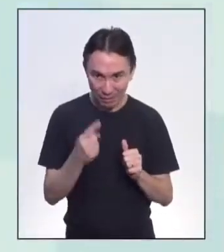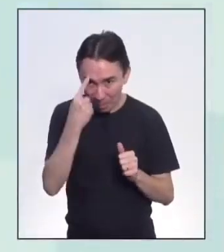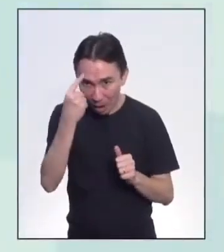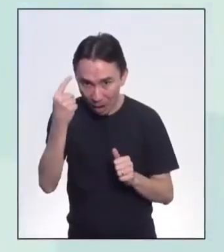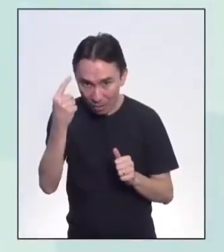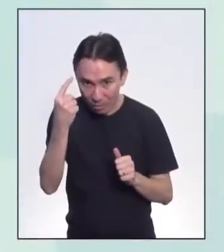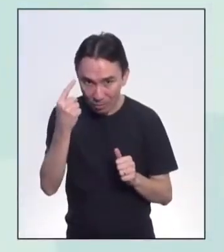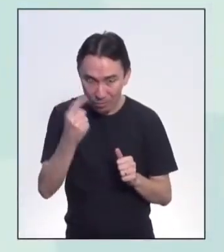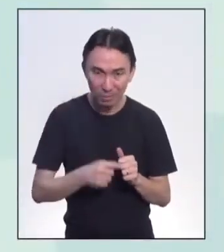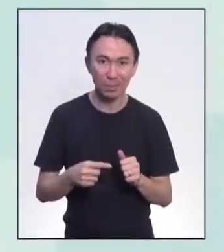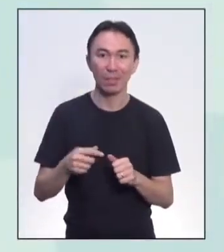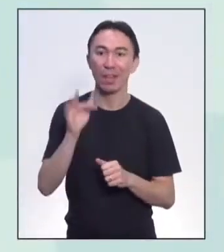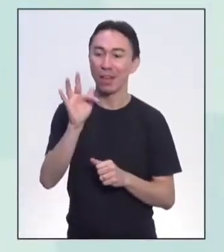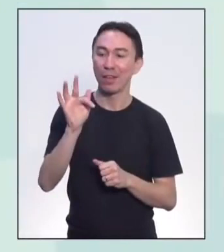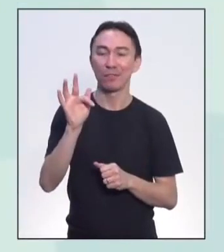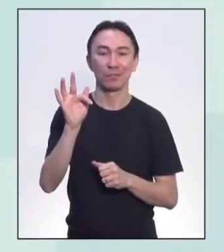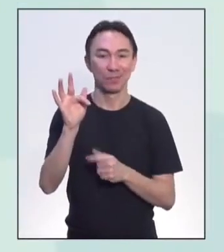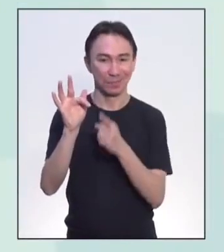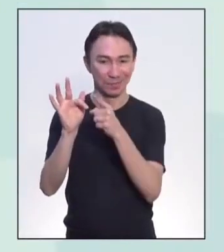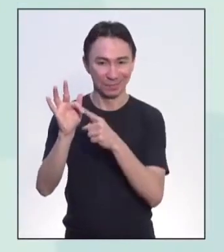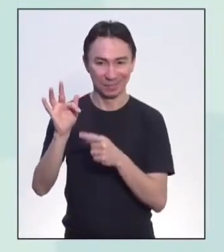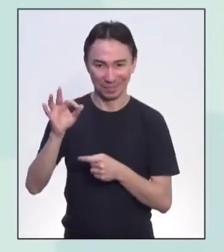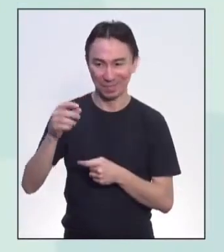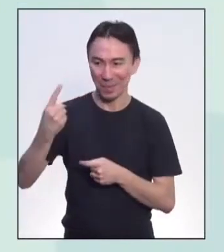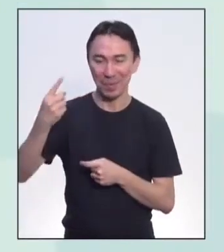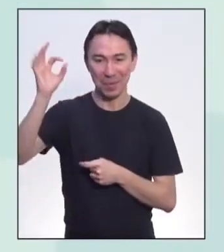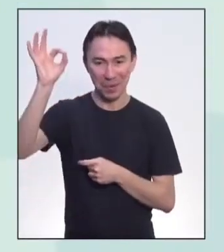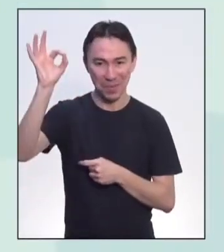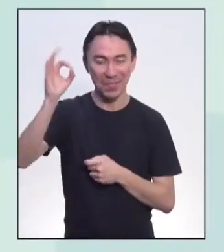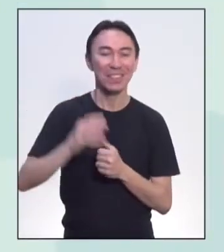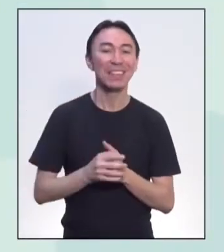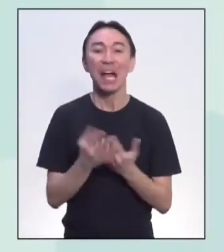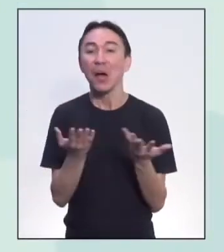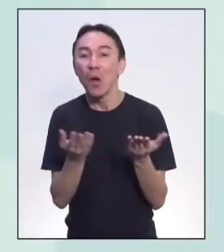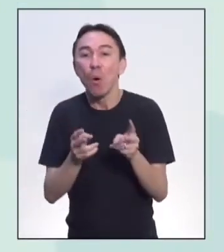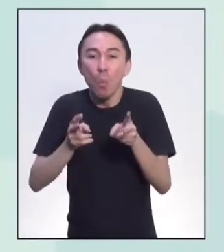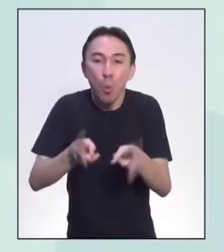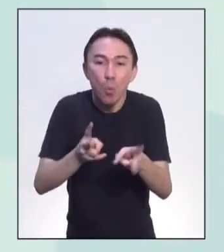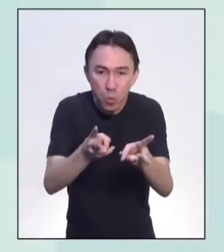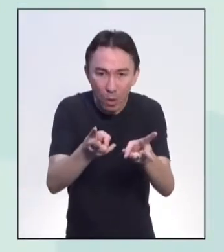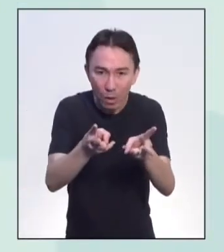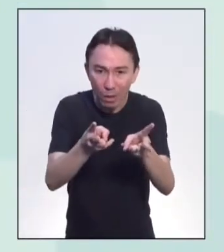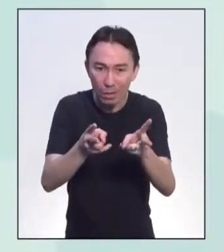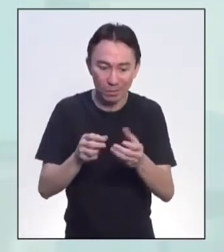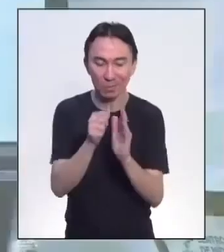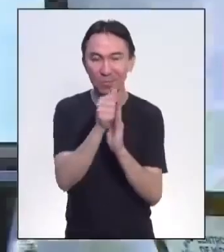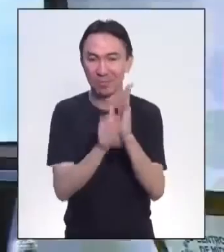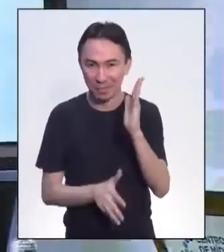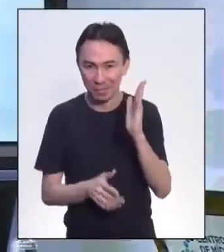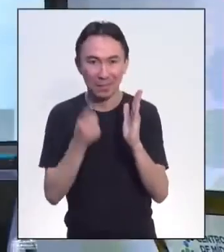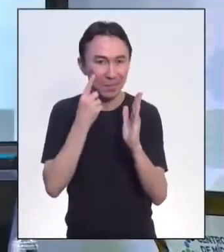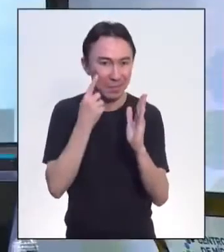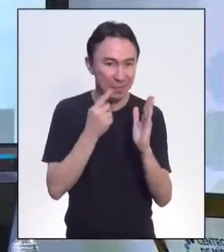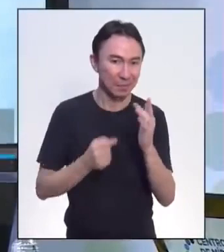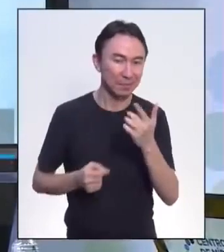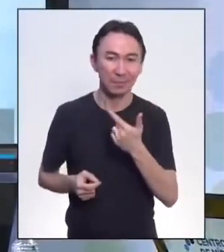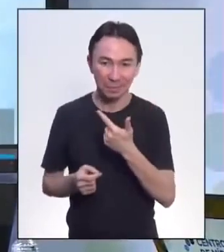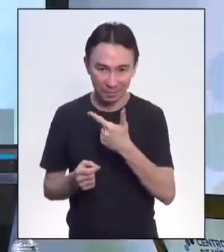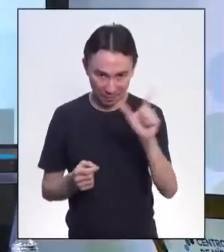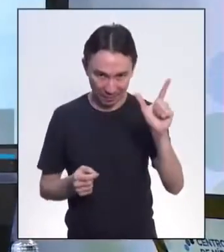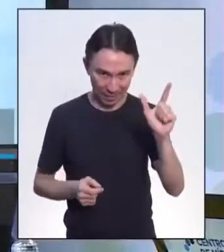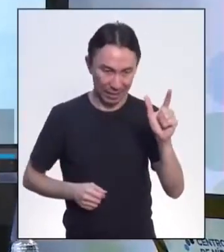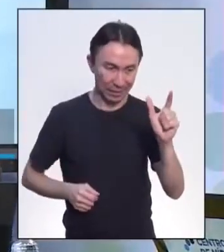grau? Sim? Bom, agora nós vamos continuar essa atividade. Então, põe, por favor, a próxima na lousa.